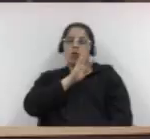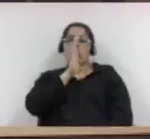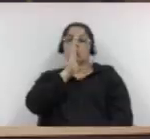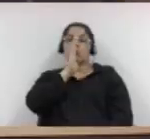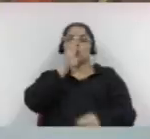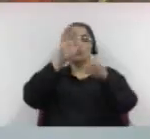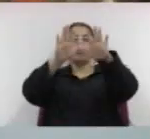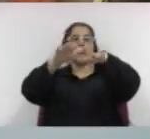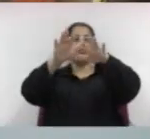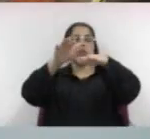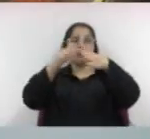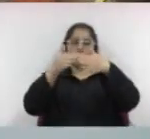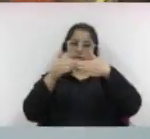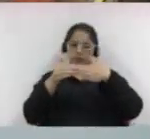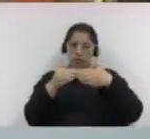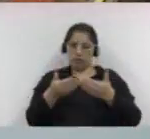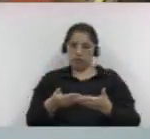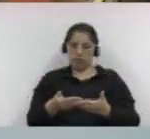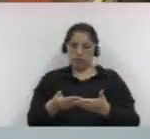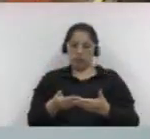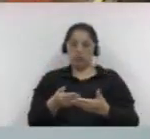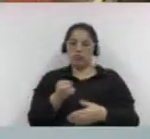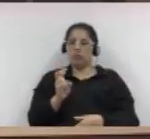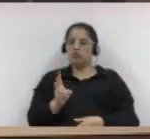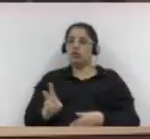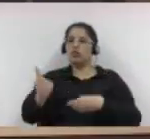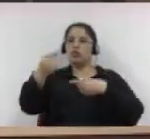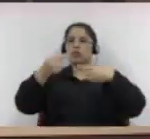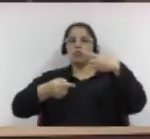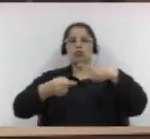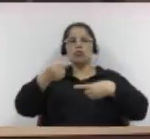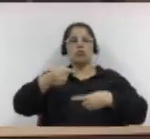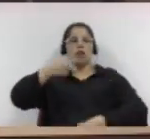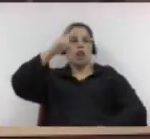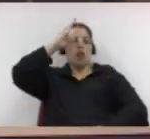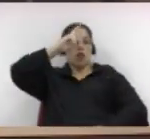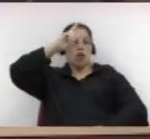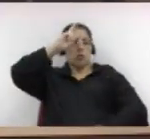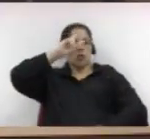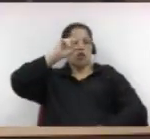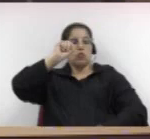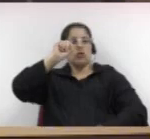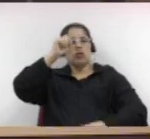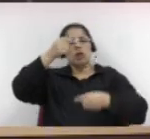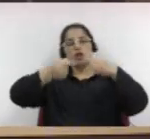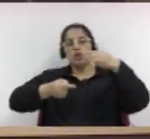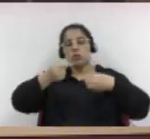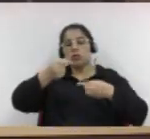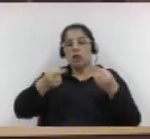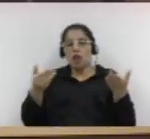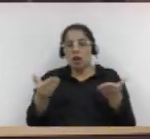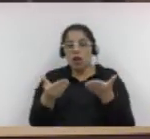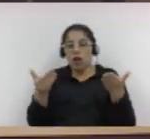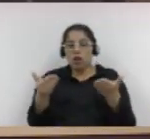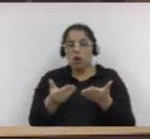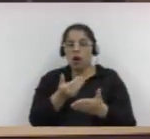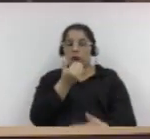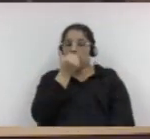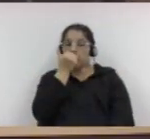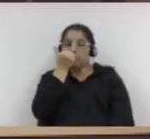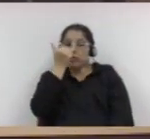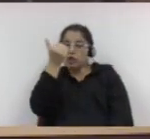Silêncio, silêncio. Ainda está em discussão, lembrando que o que está em discussão aqui agora é o